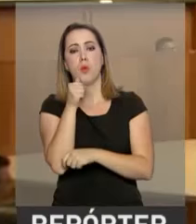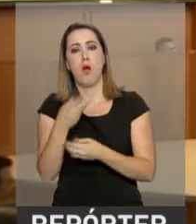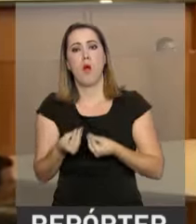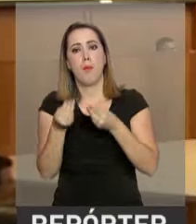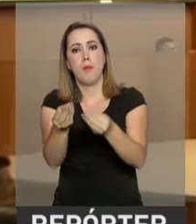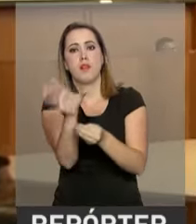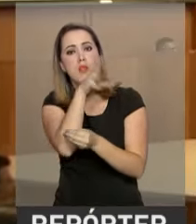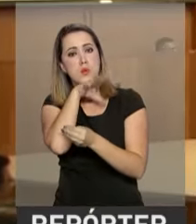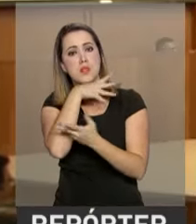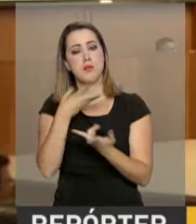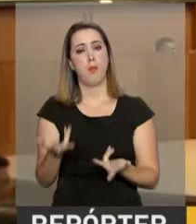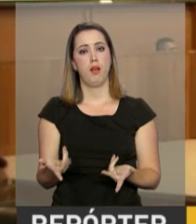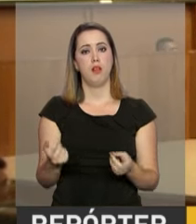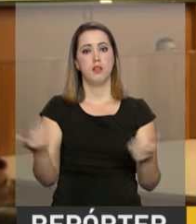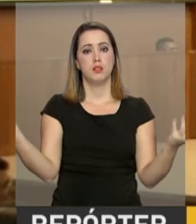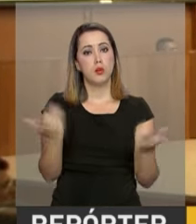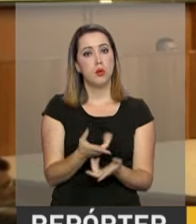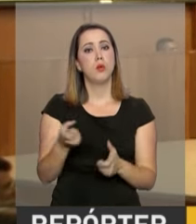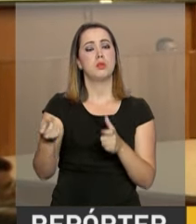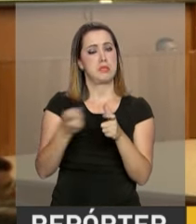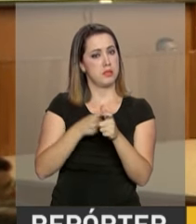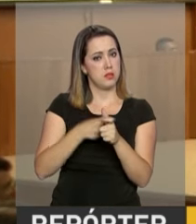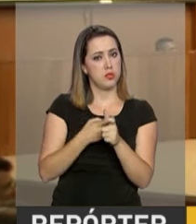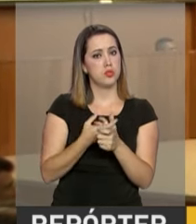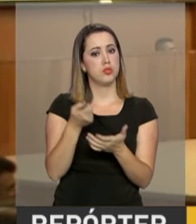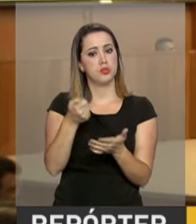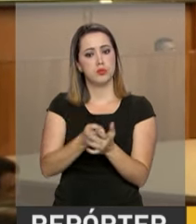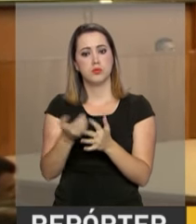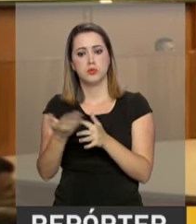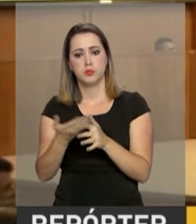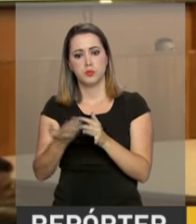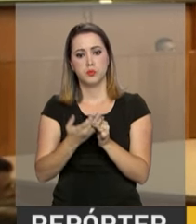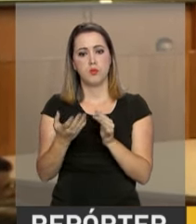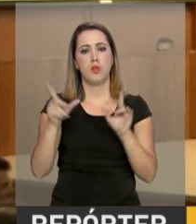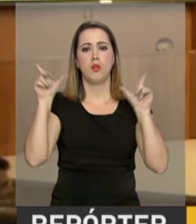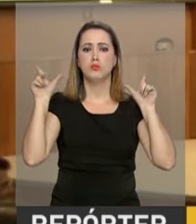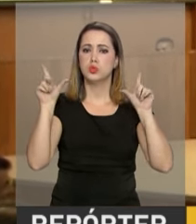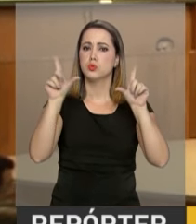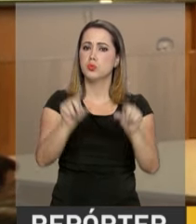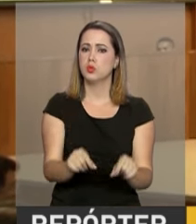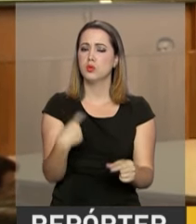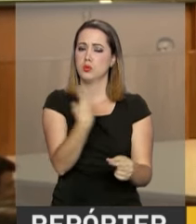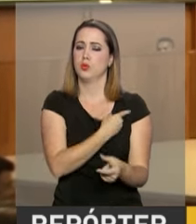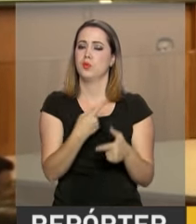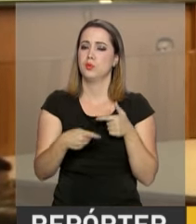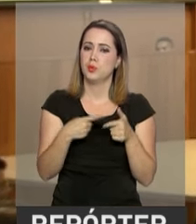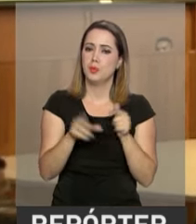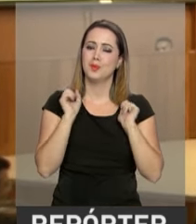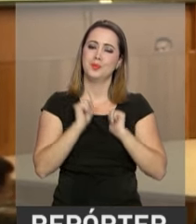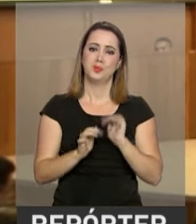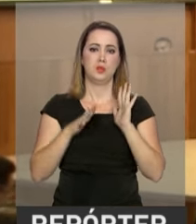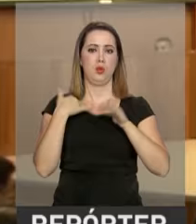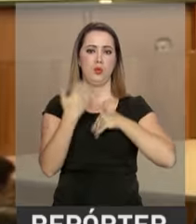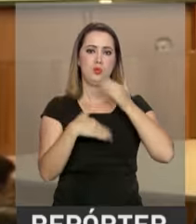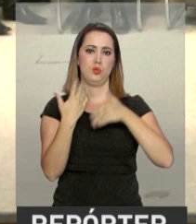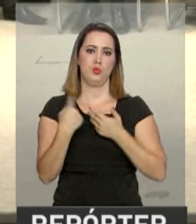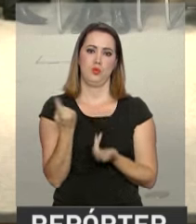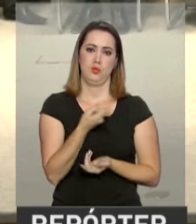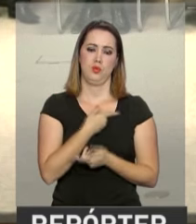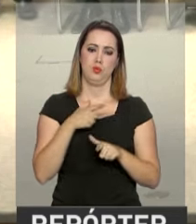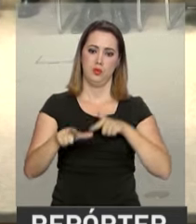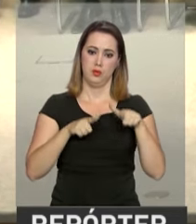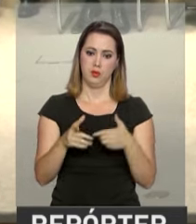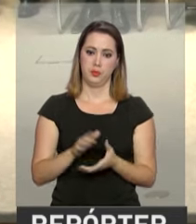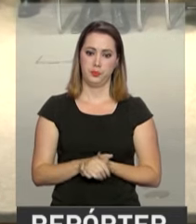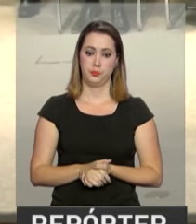Essa renegociação vai amenizar bem a nossa situação para que a gente possa dar continuidade às nossas atividades, né?